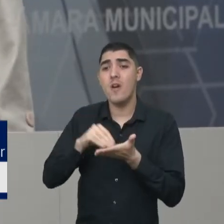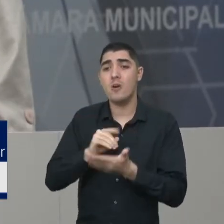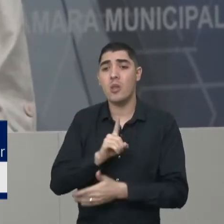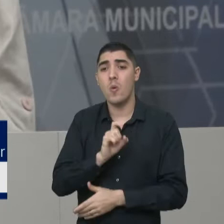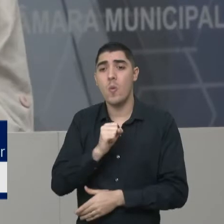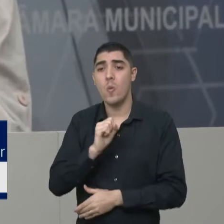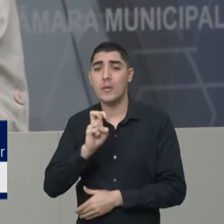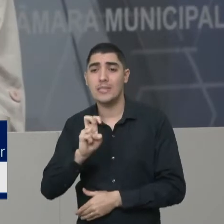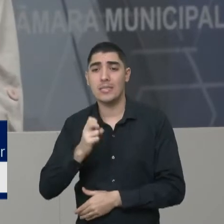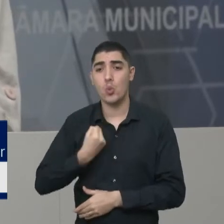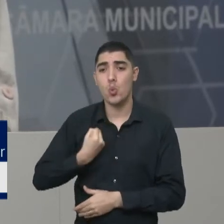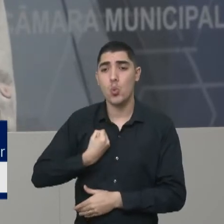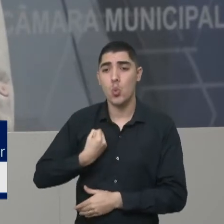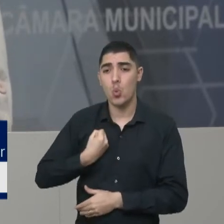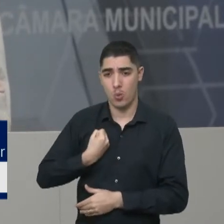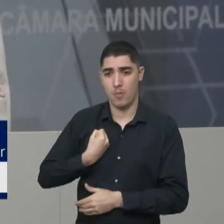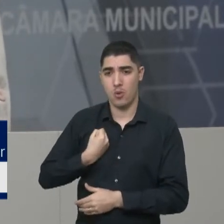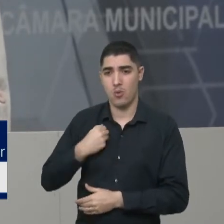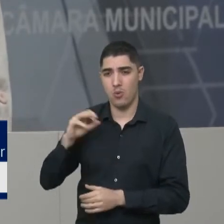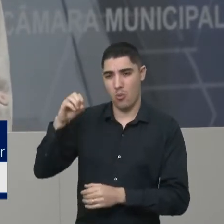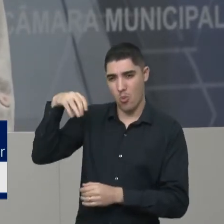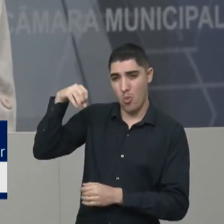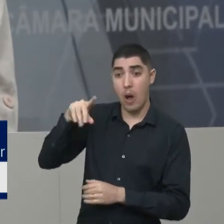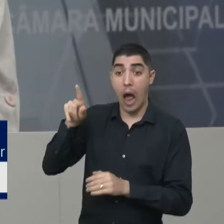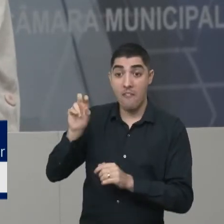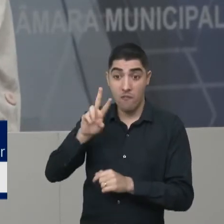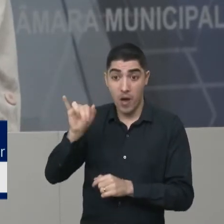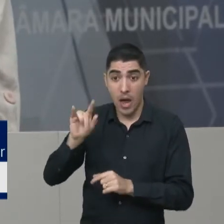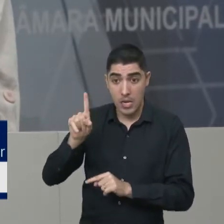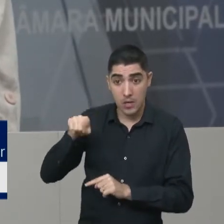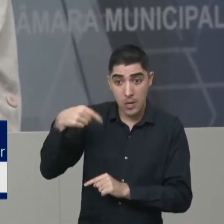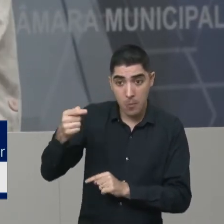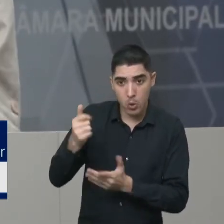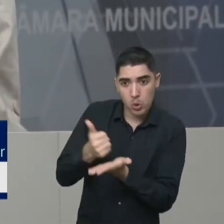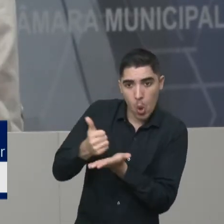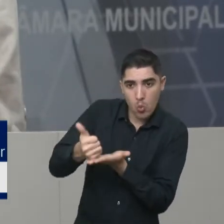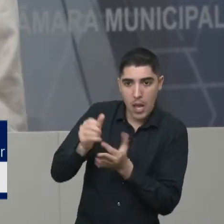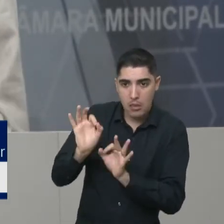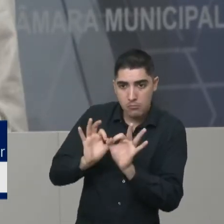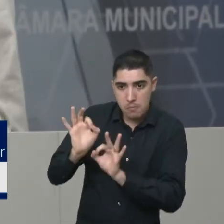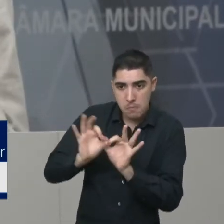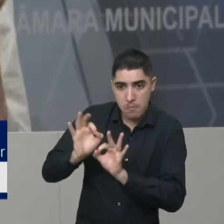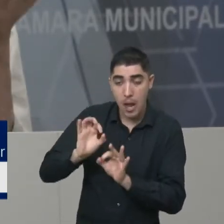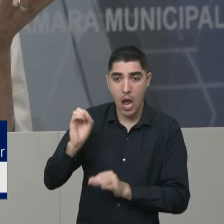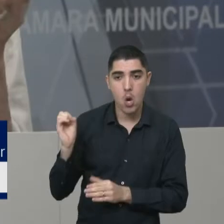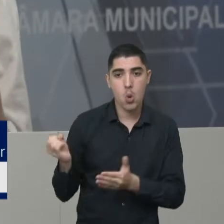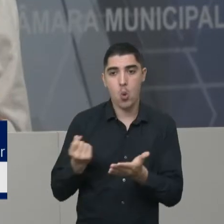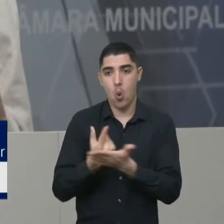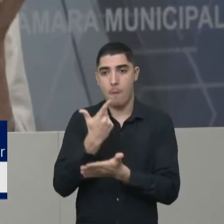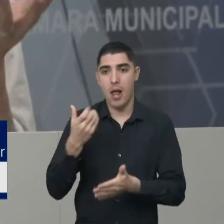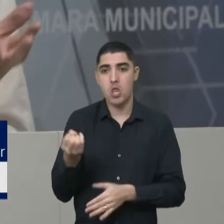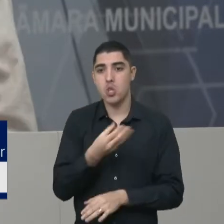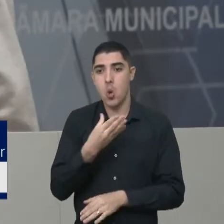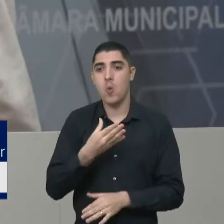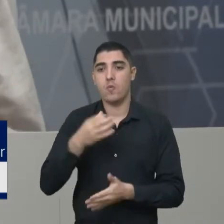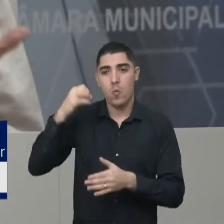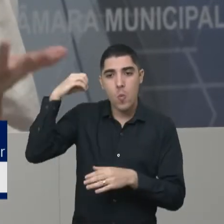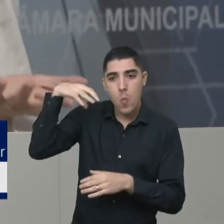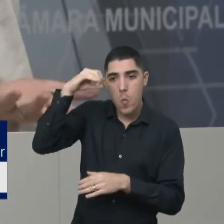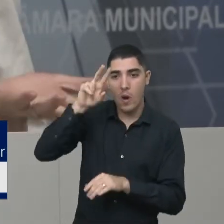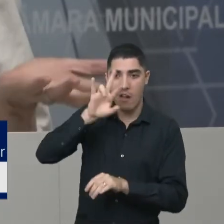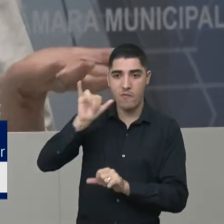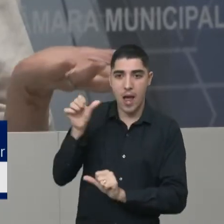185, que está fazendo um novo contrato para comprar essas luminárias, para fazer a